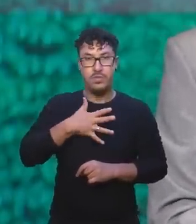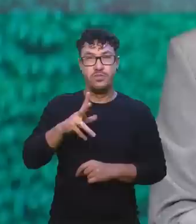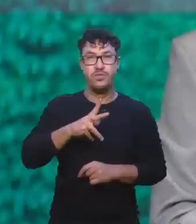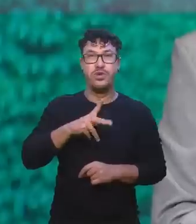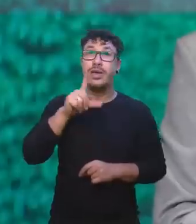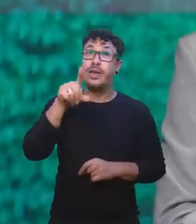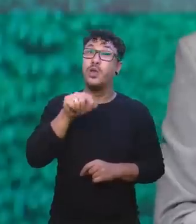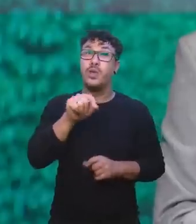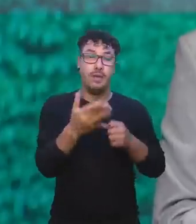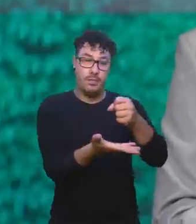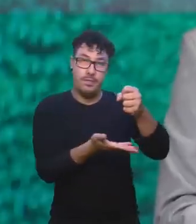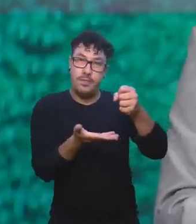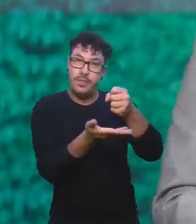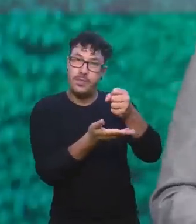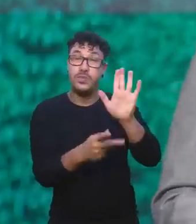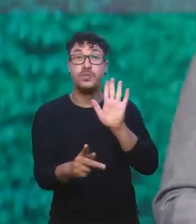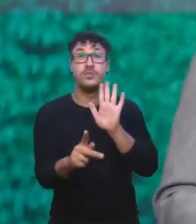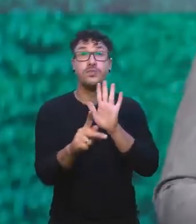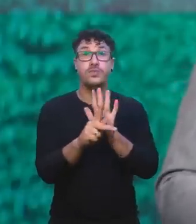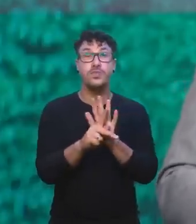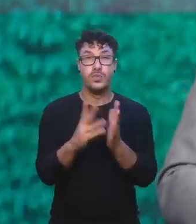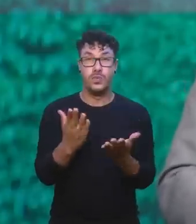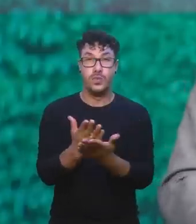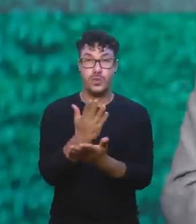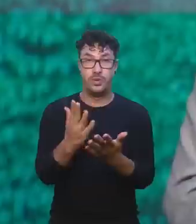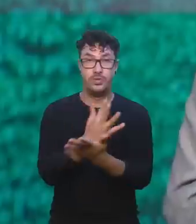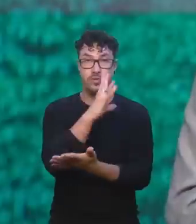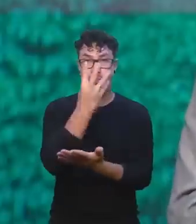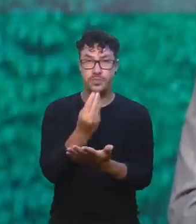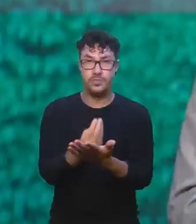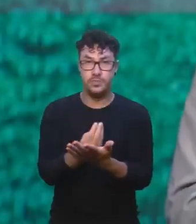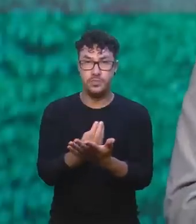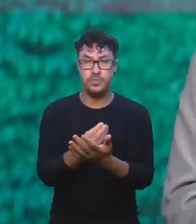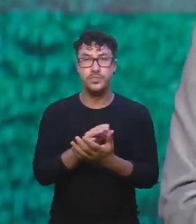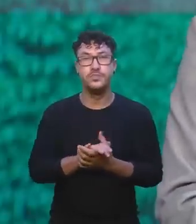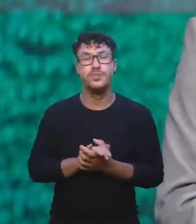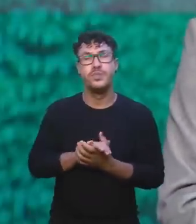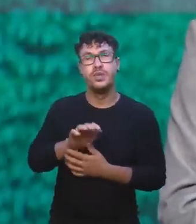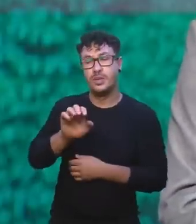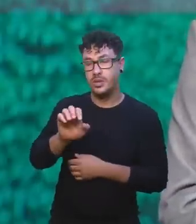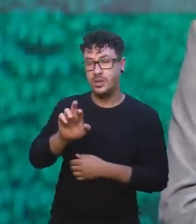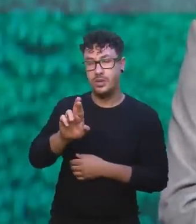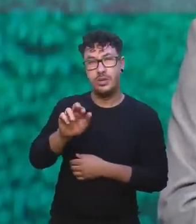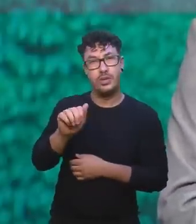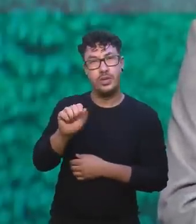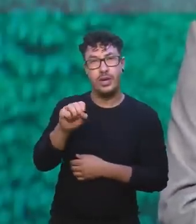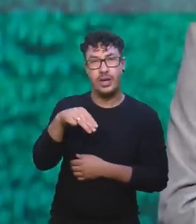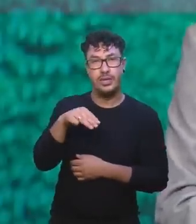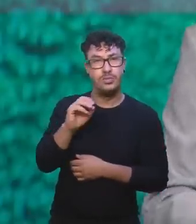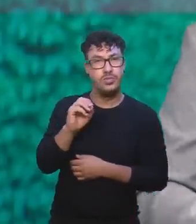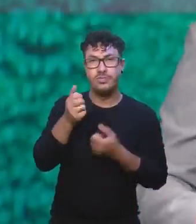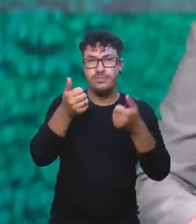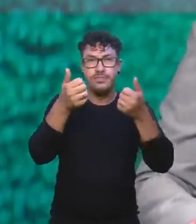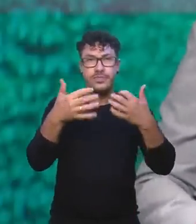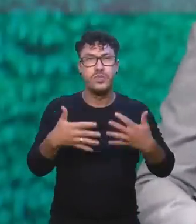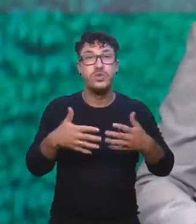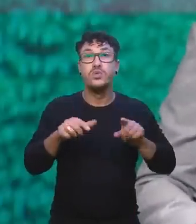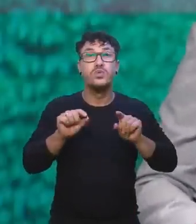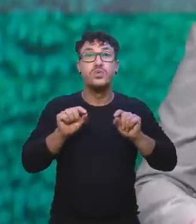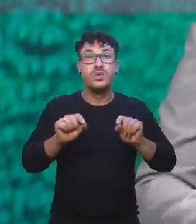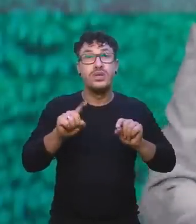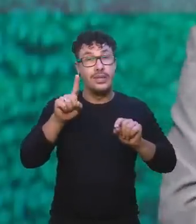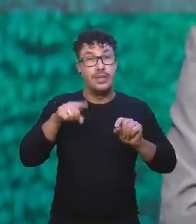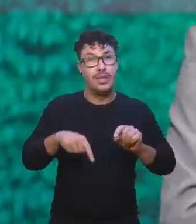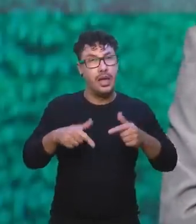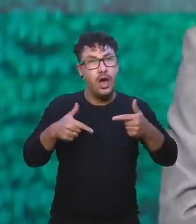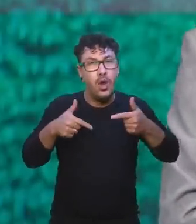na codificação. E Erasto vai falar agora especificamente das lutas do espírita, onde ele vai chamar uma expressão bem